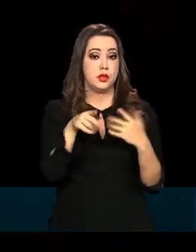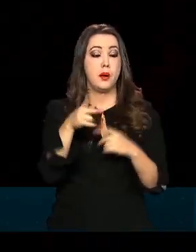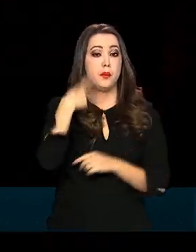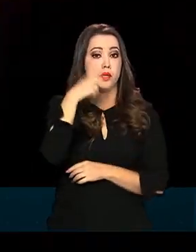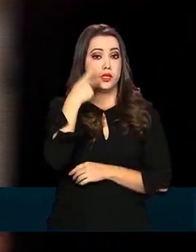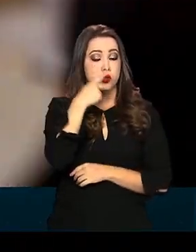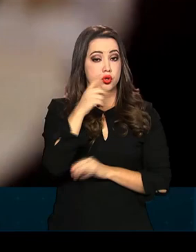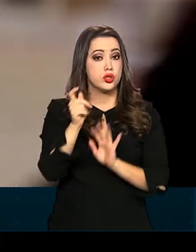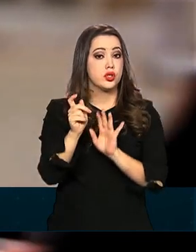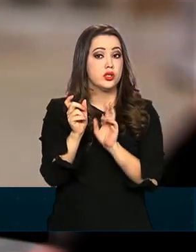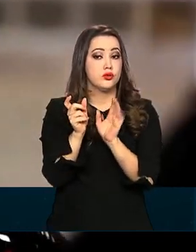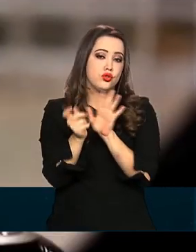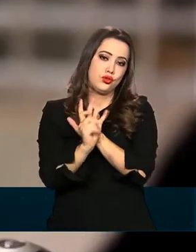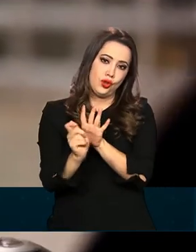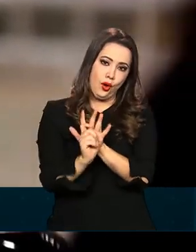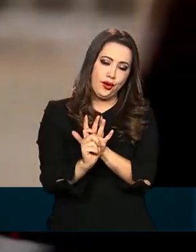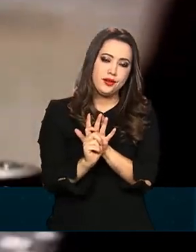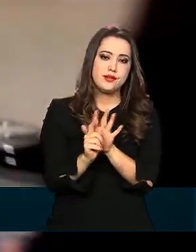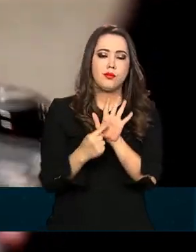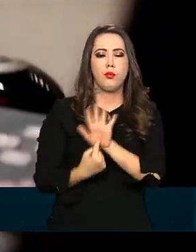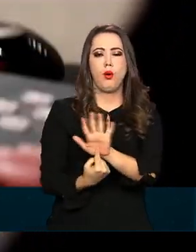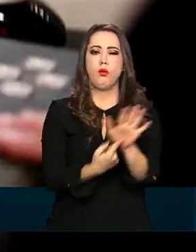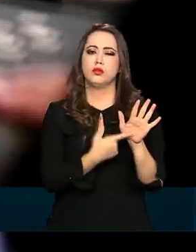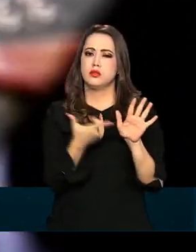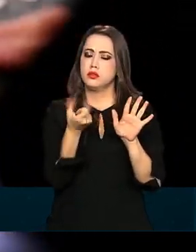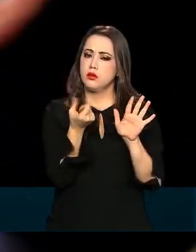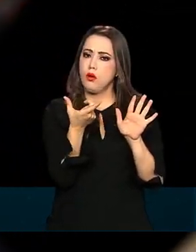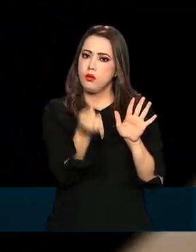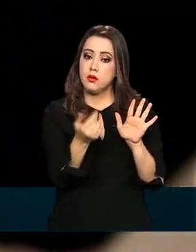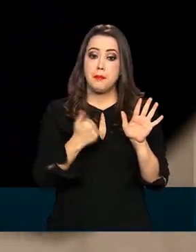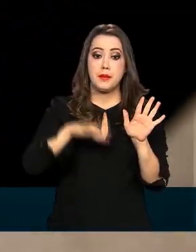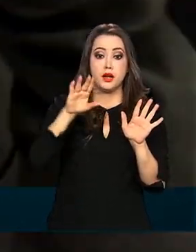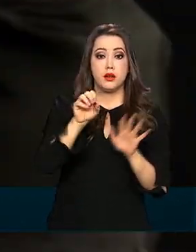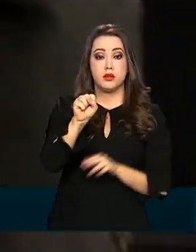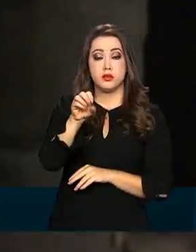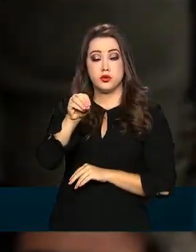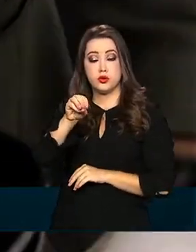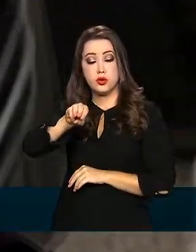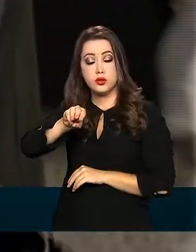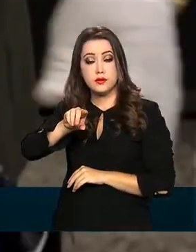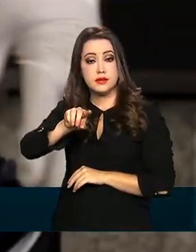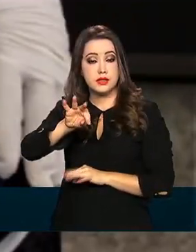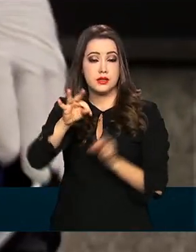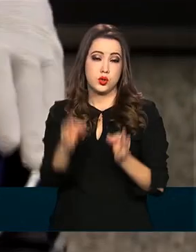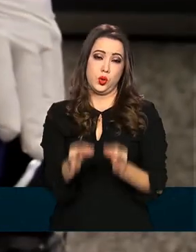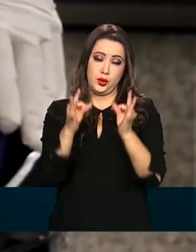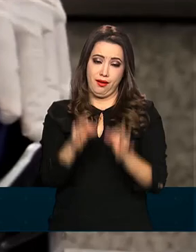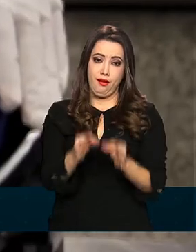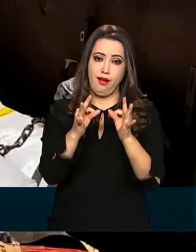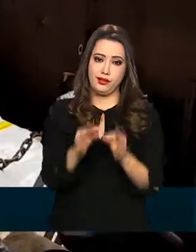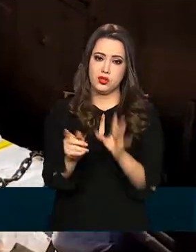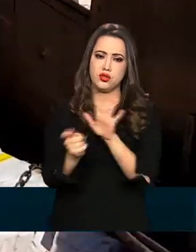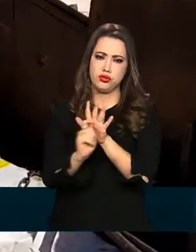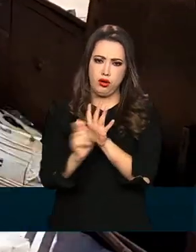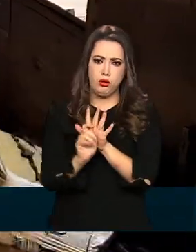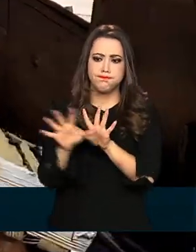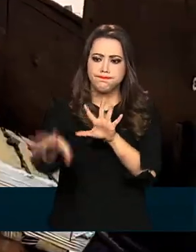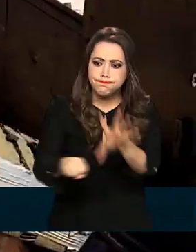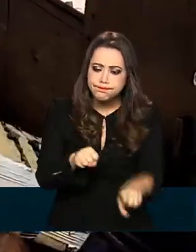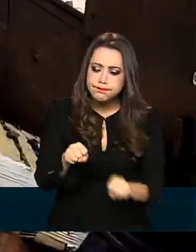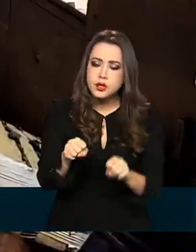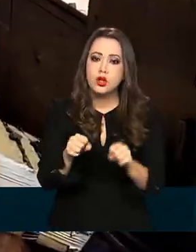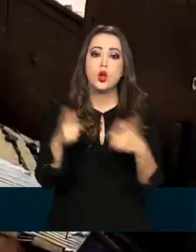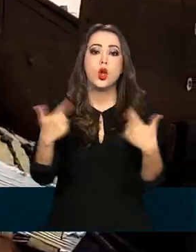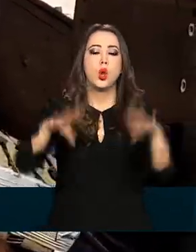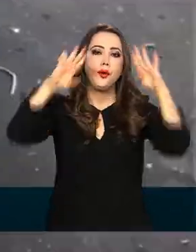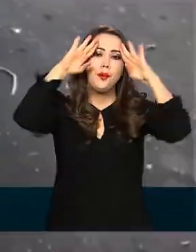Drogas mostram que em 2020, mais de 800 toneladas de entorpecentes foram apreendidas em portos, aeroportos e